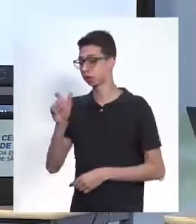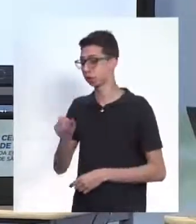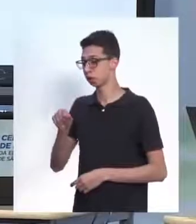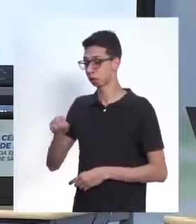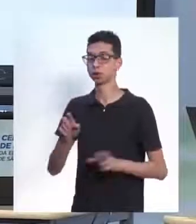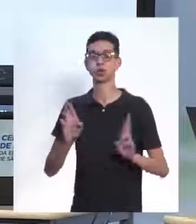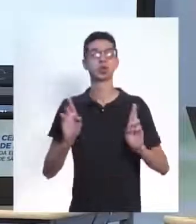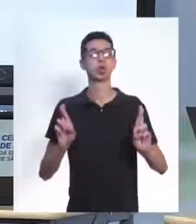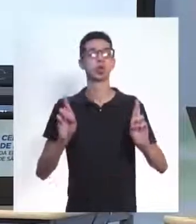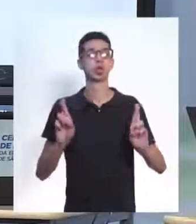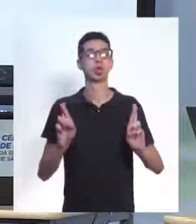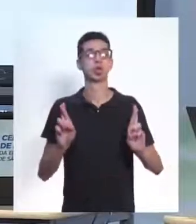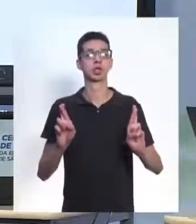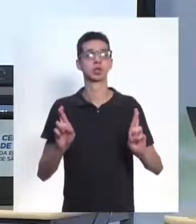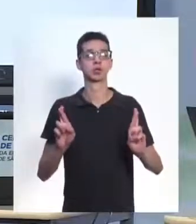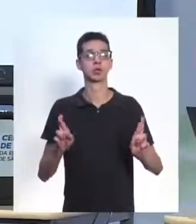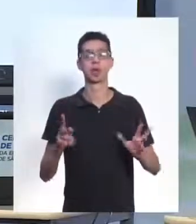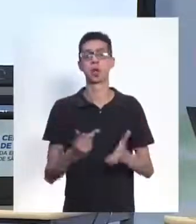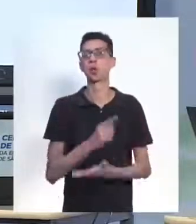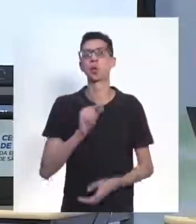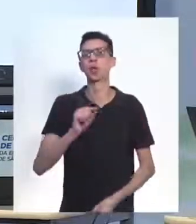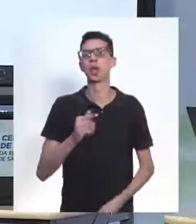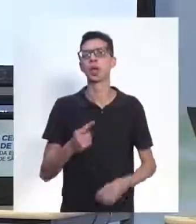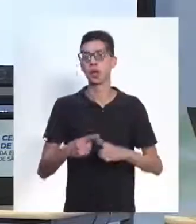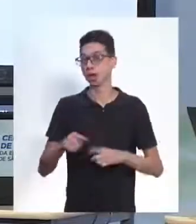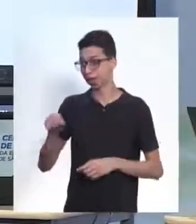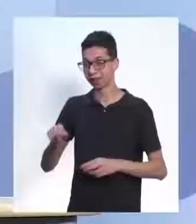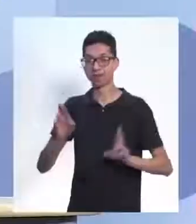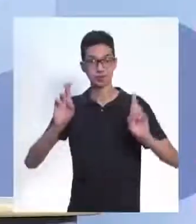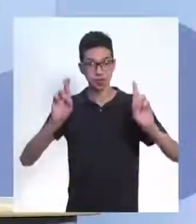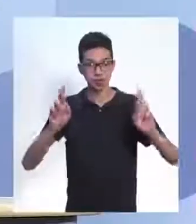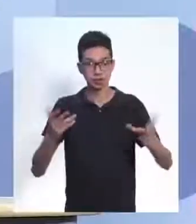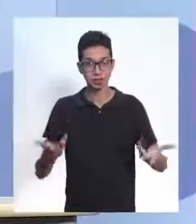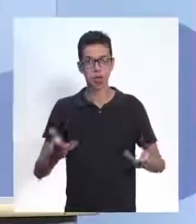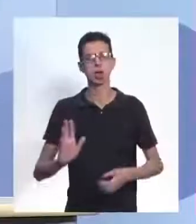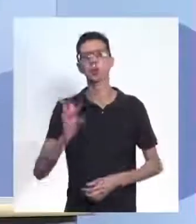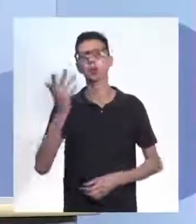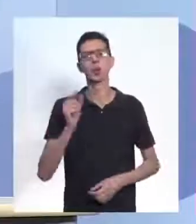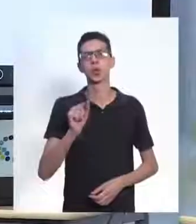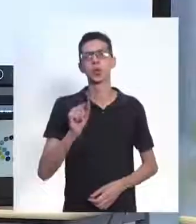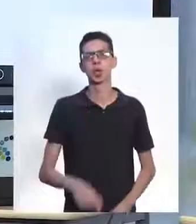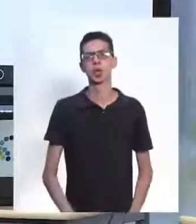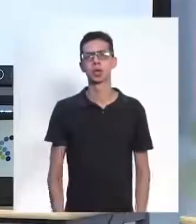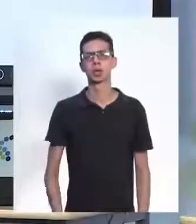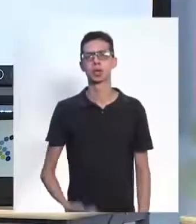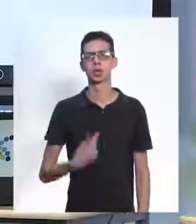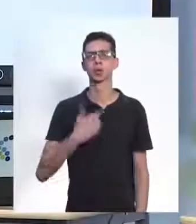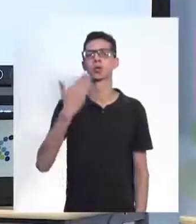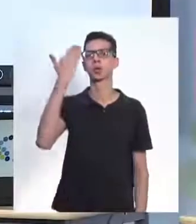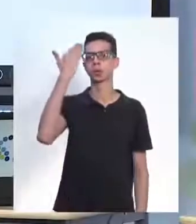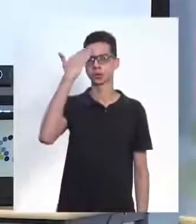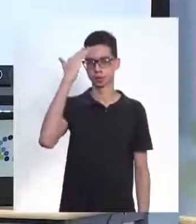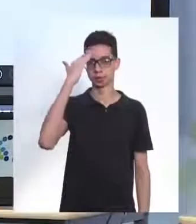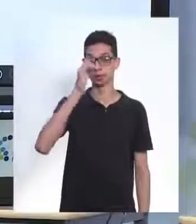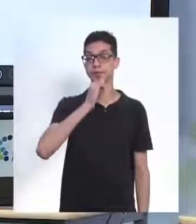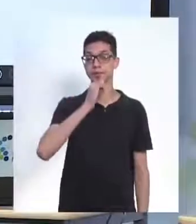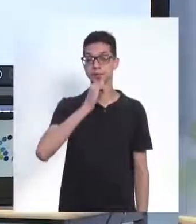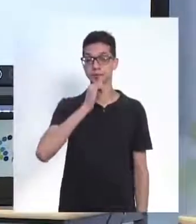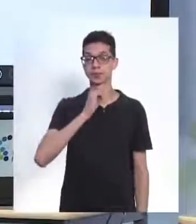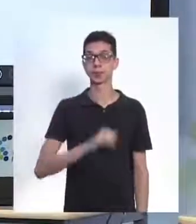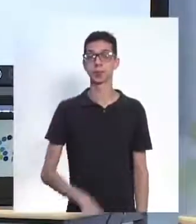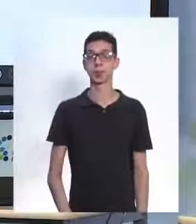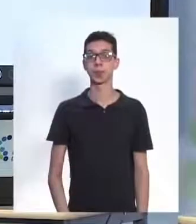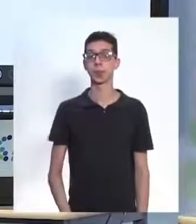O que aconteceu por ela ter torcido tanto? Né? A professora Claro que eu viu a resposta. subentendo, a partir disso daqui, que